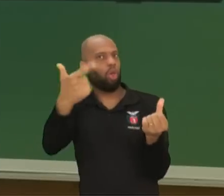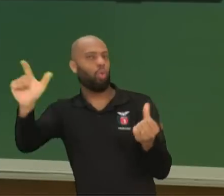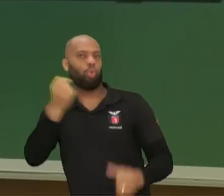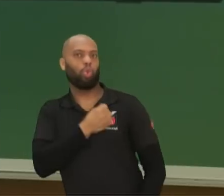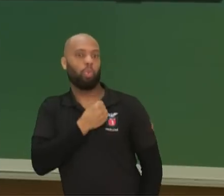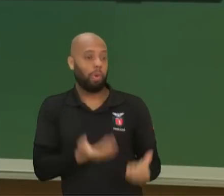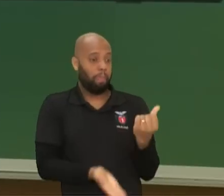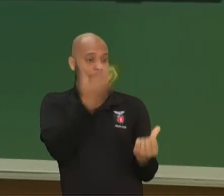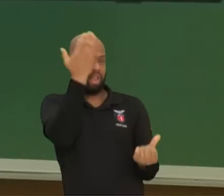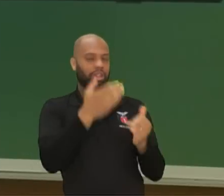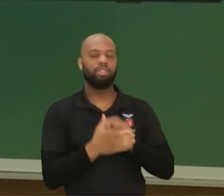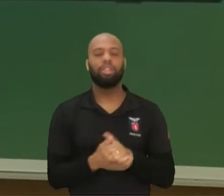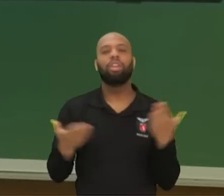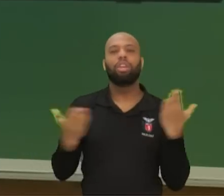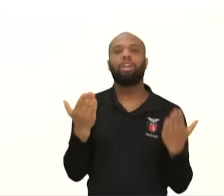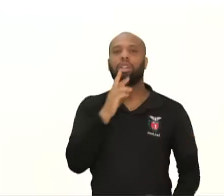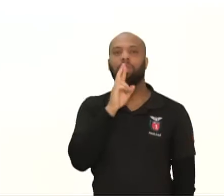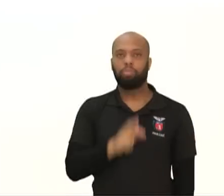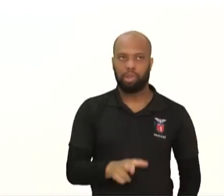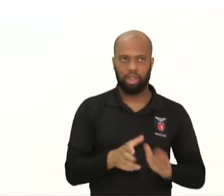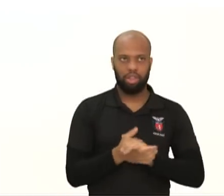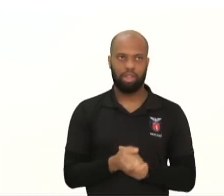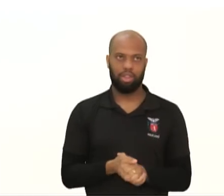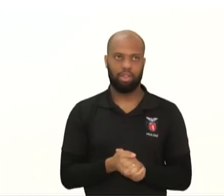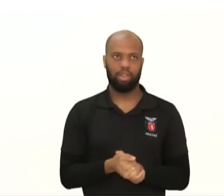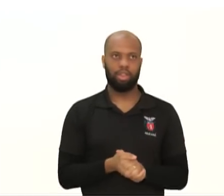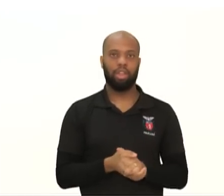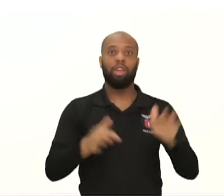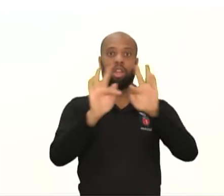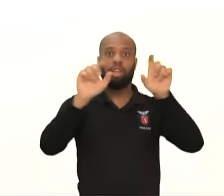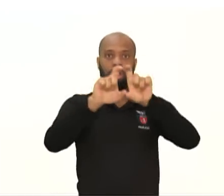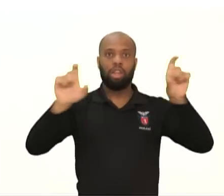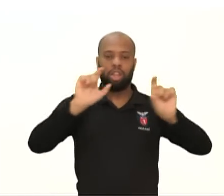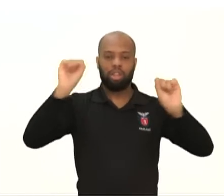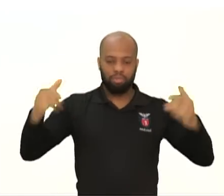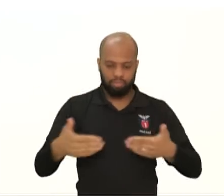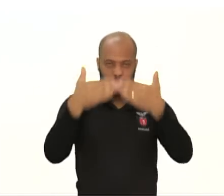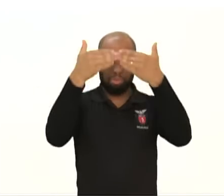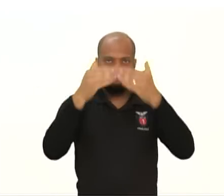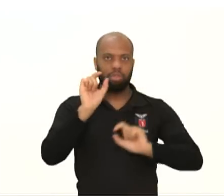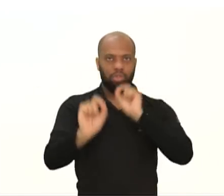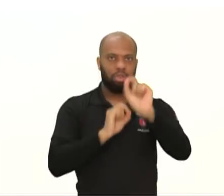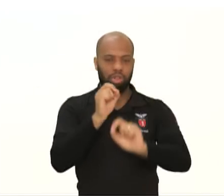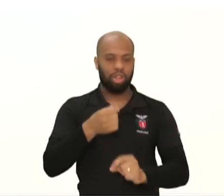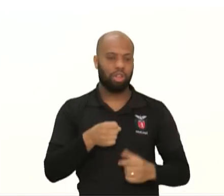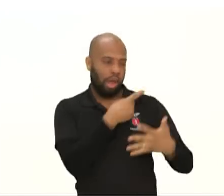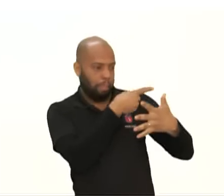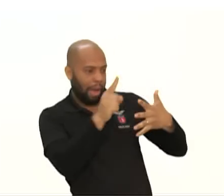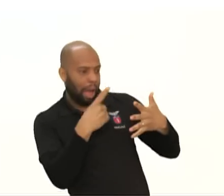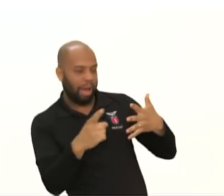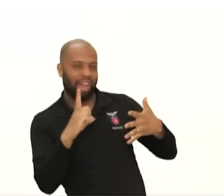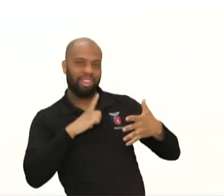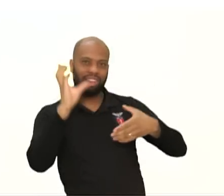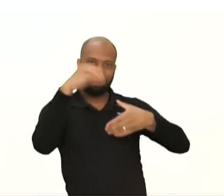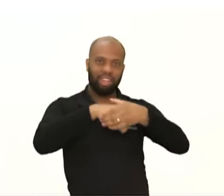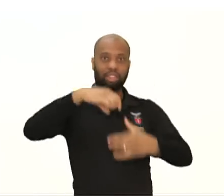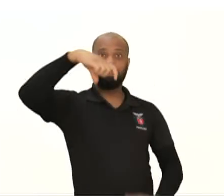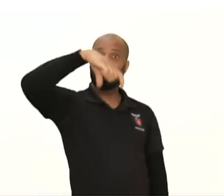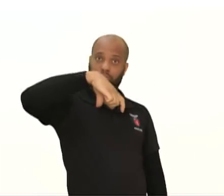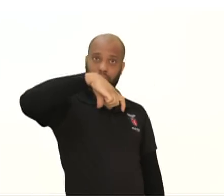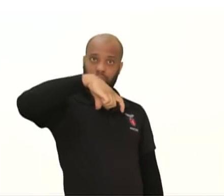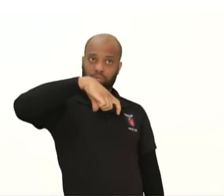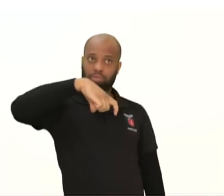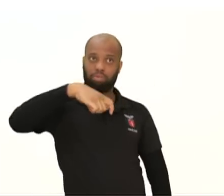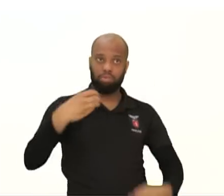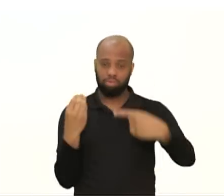bom? Então, vamos resolver com a nossa fórmula equivalente lá, que é o número de elementos da interseção, certo?